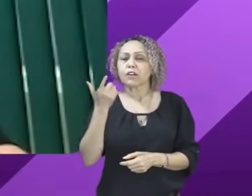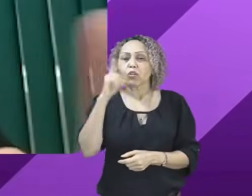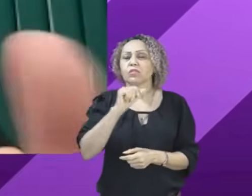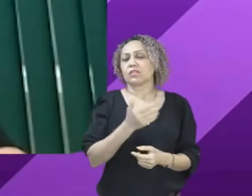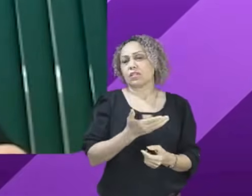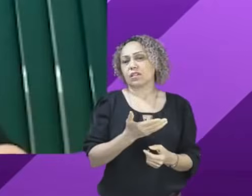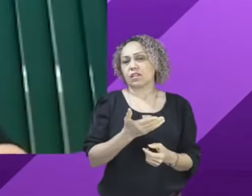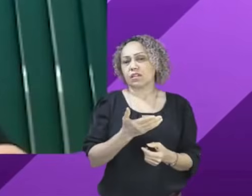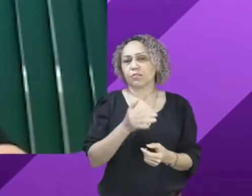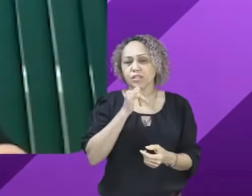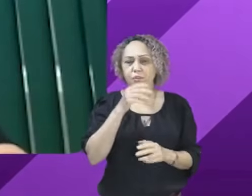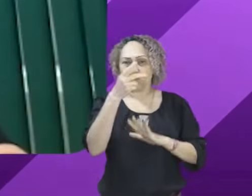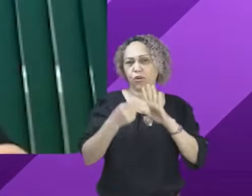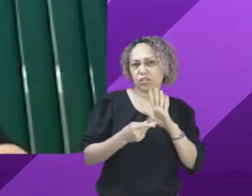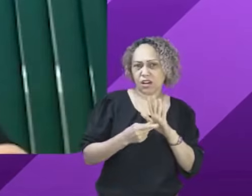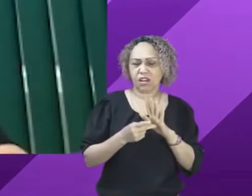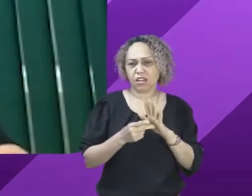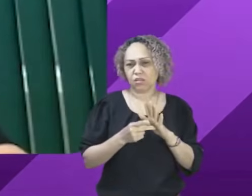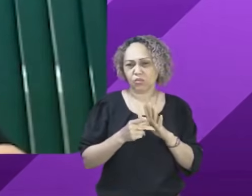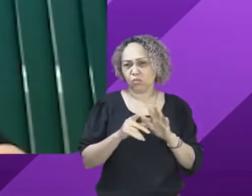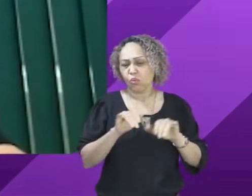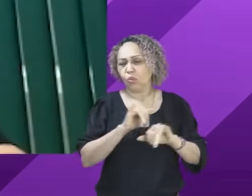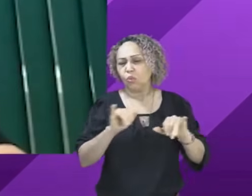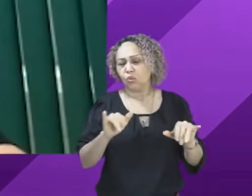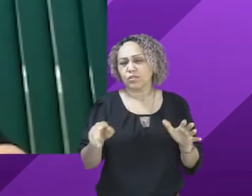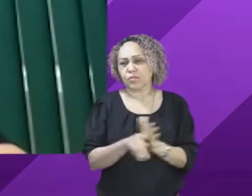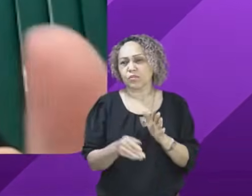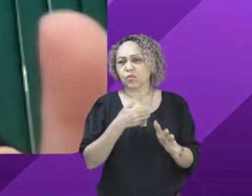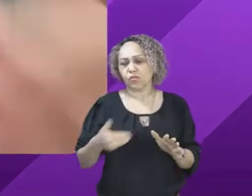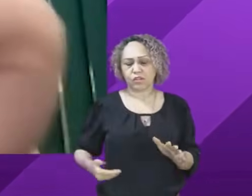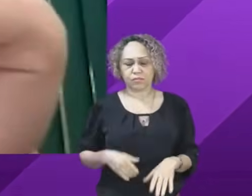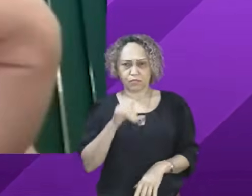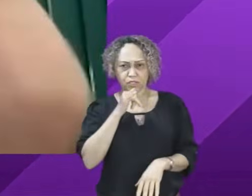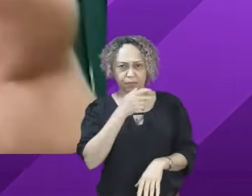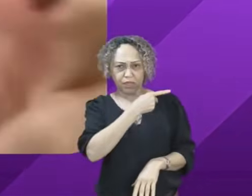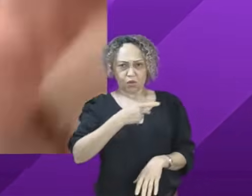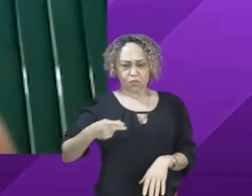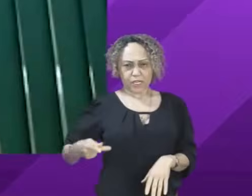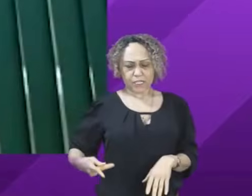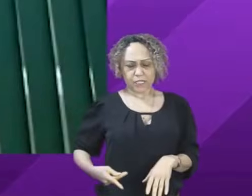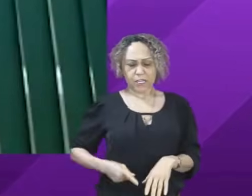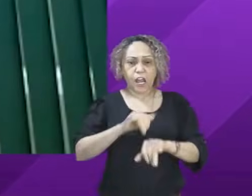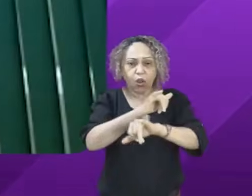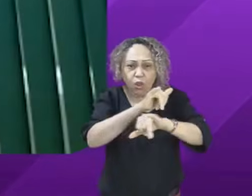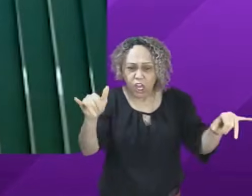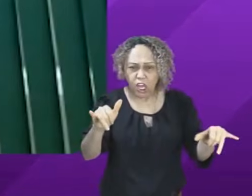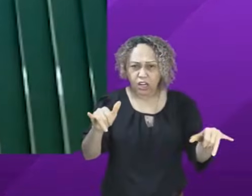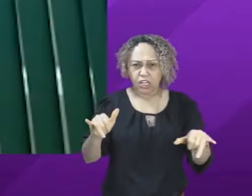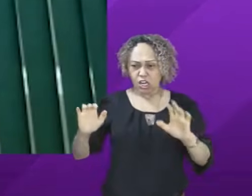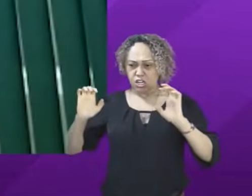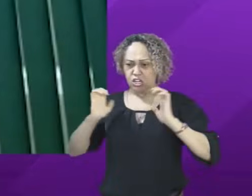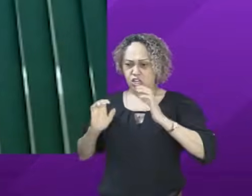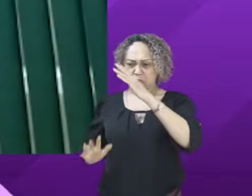o presidente anuncia que vai começar a taxar super ricos, e que isso precise